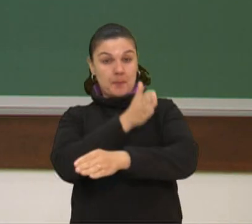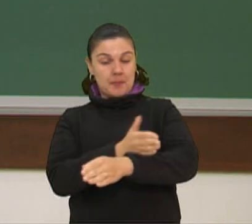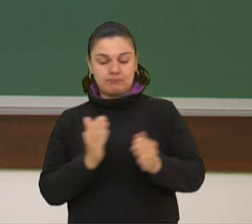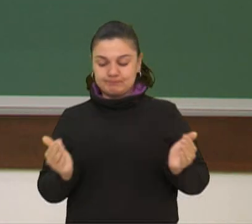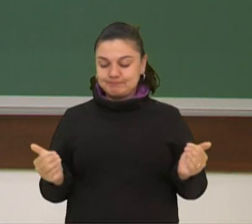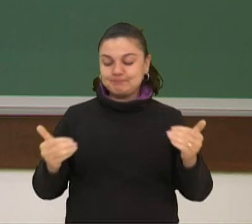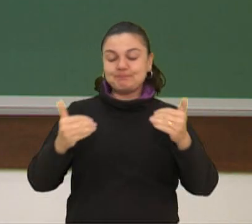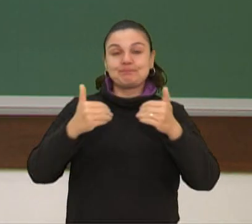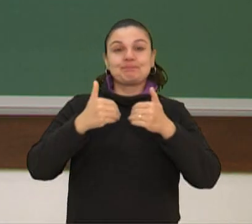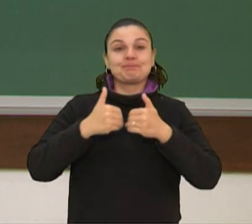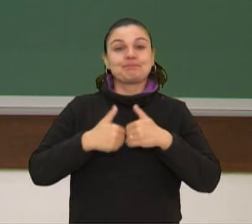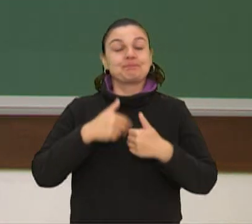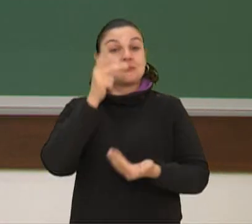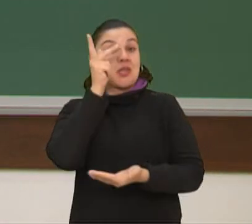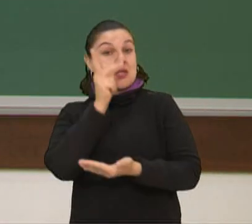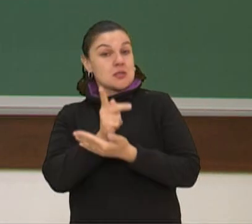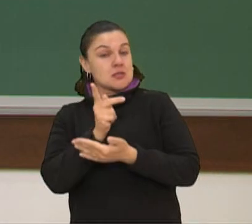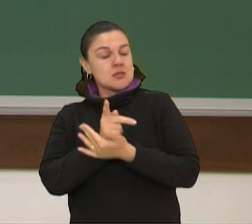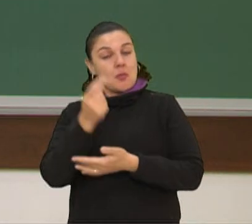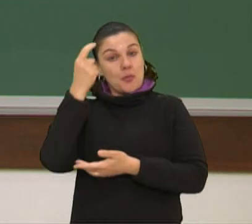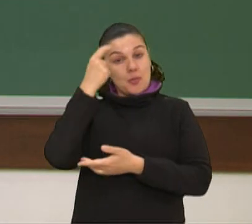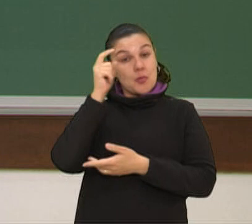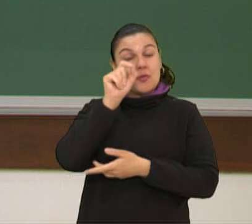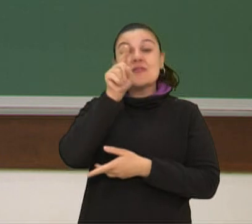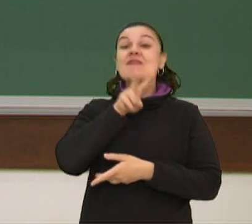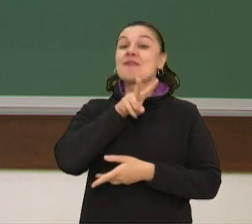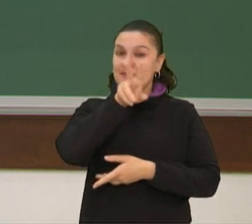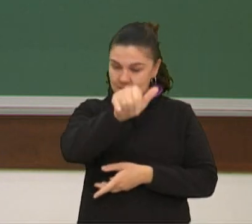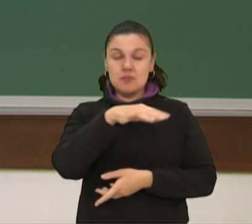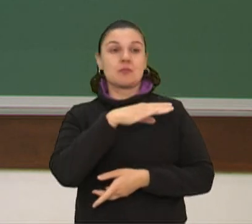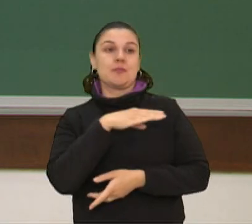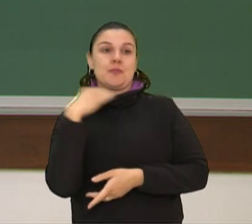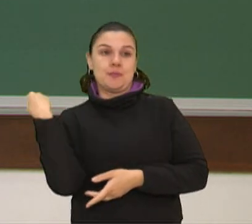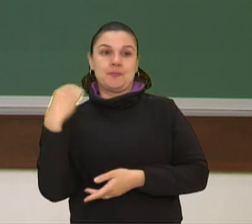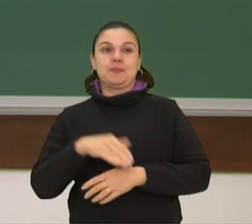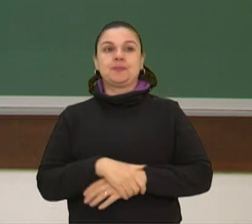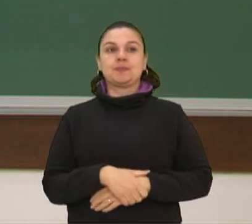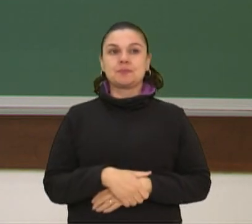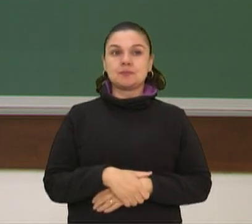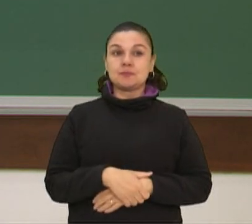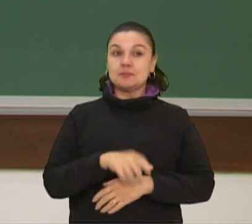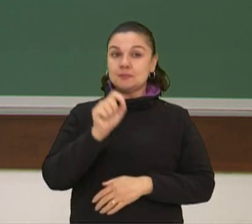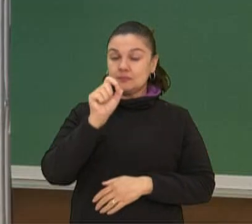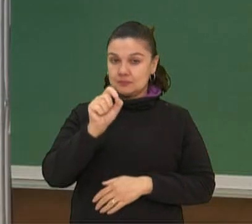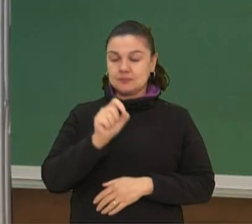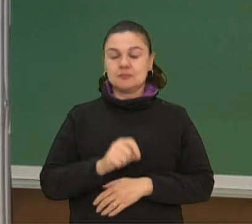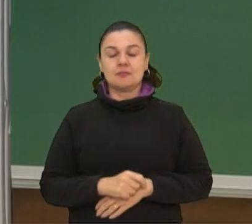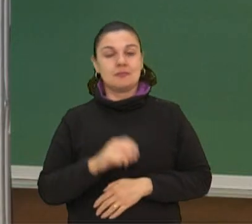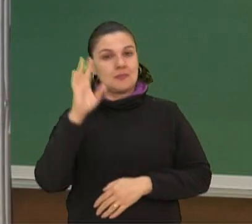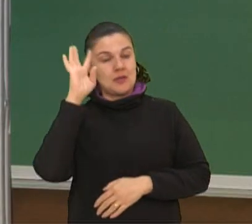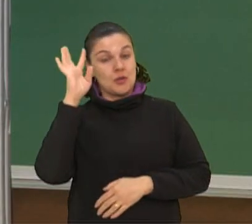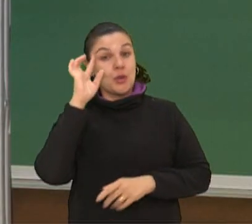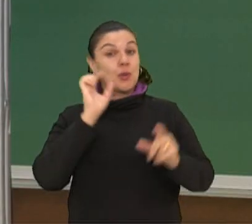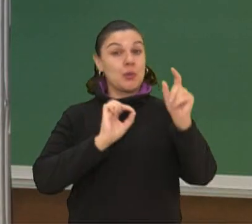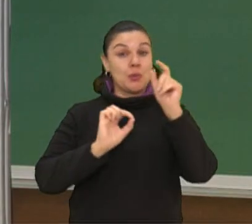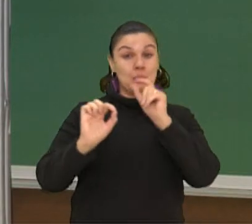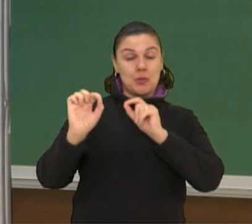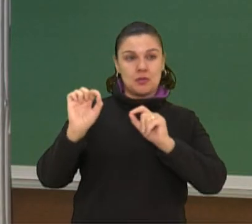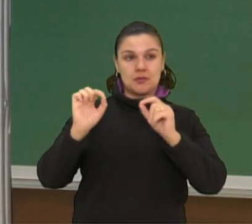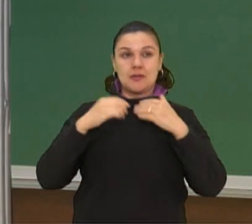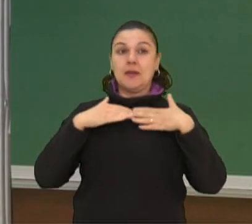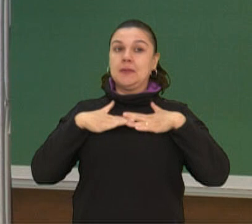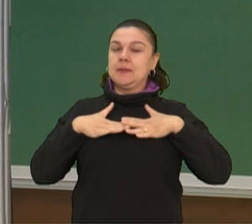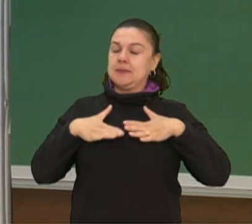Memento mori. E aí eu coloquei, você vai morrer. Essa é uma